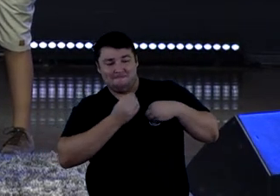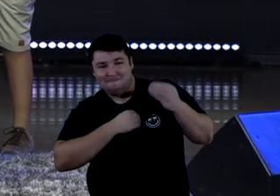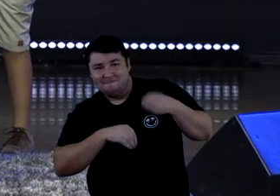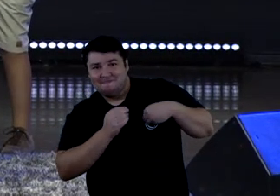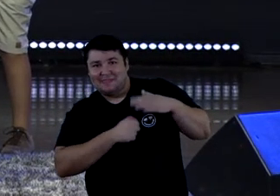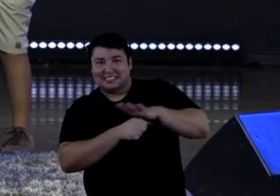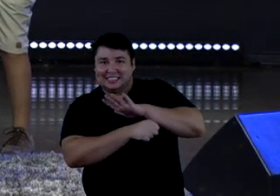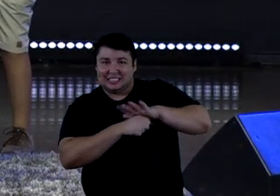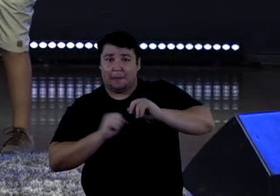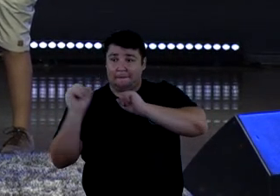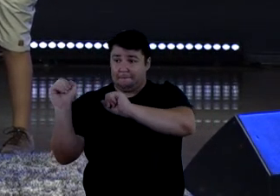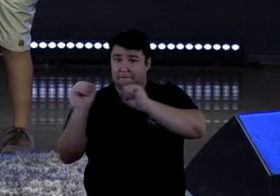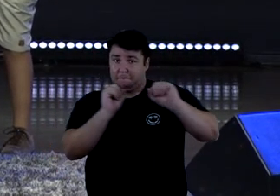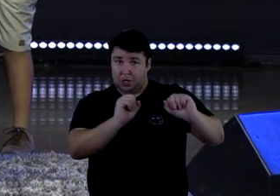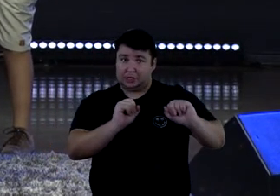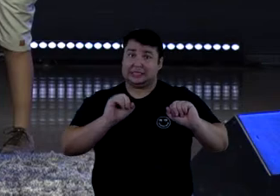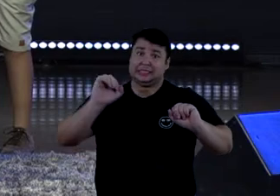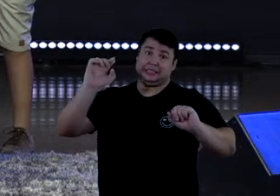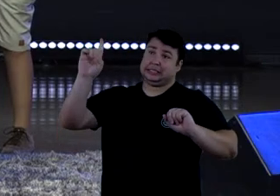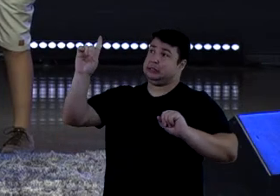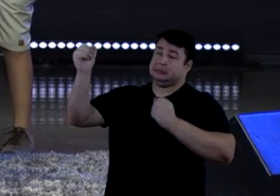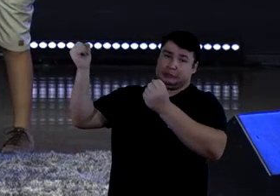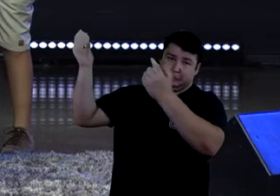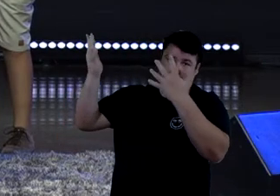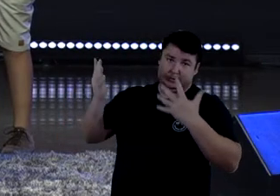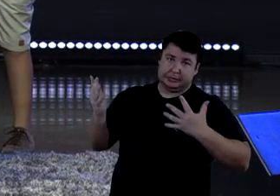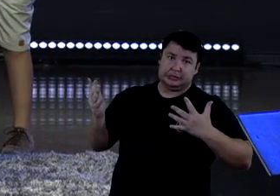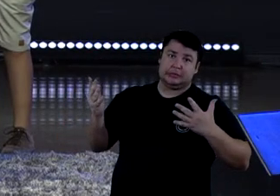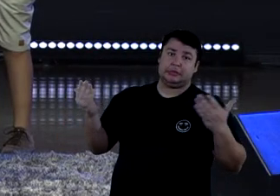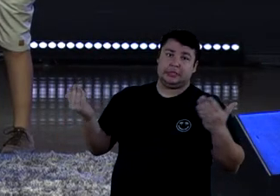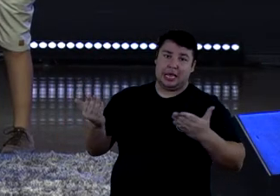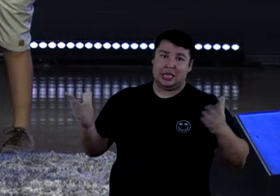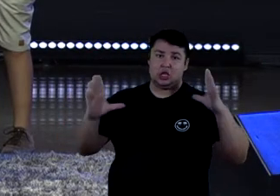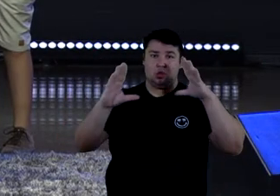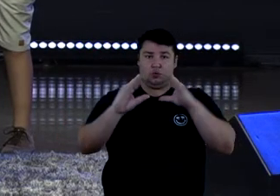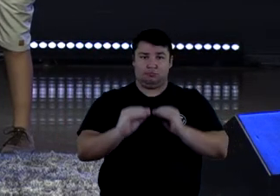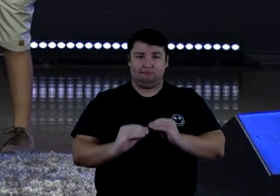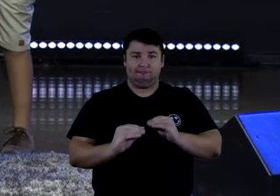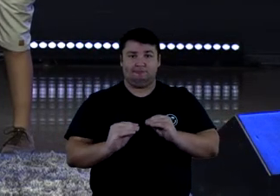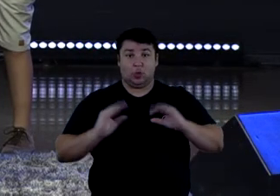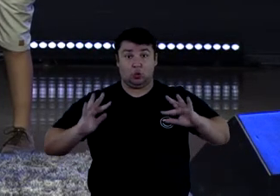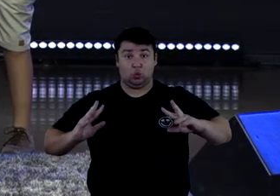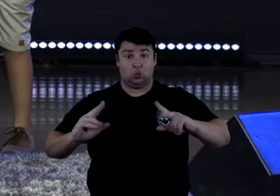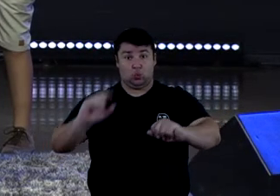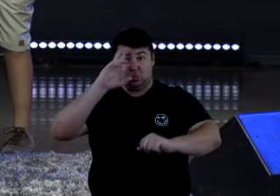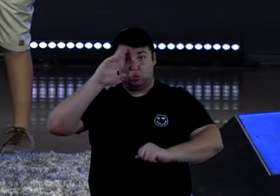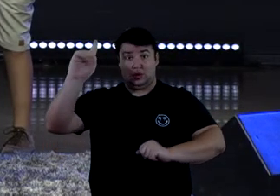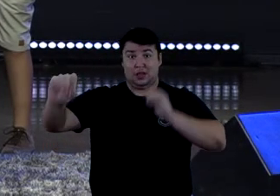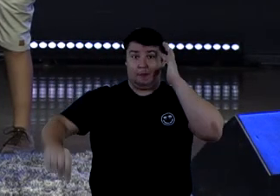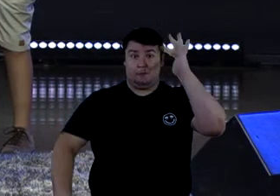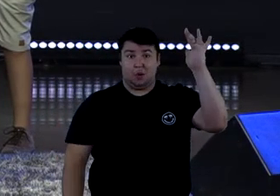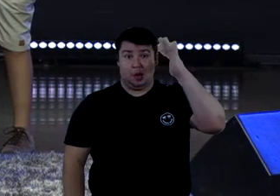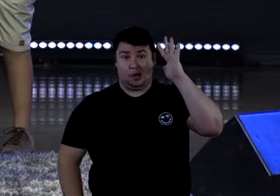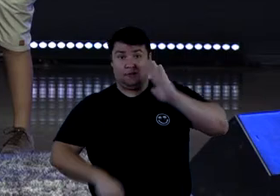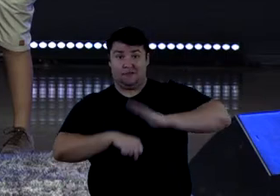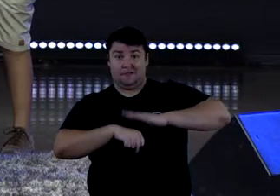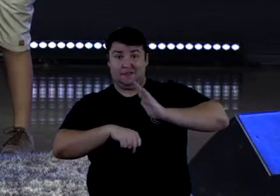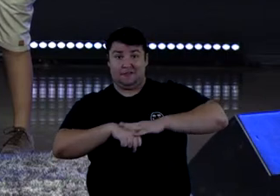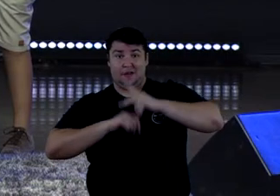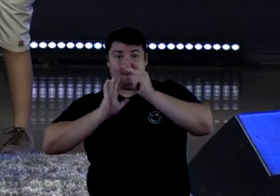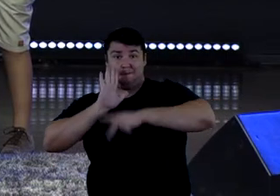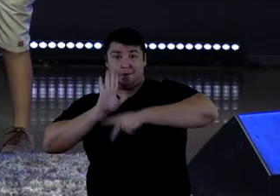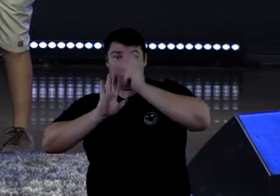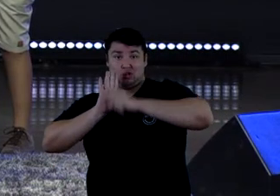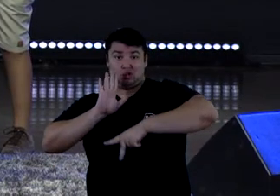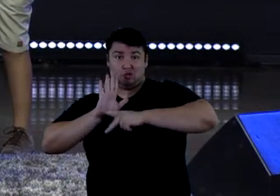possa superabundar a graça. E que a partir desta noite, tudo que o Senhor sonhou, planejou com